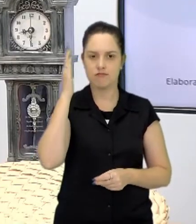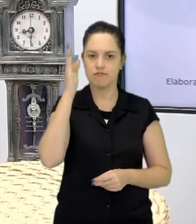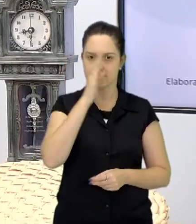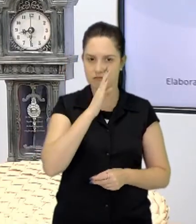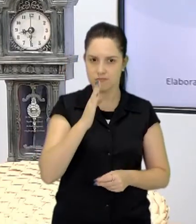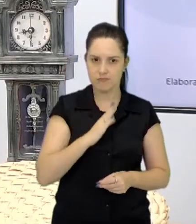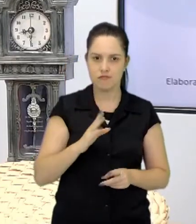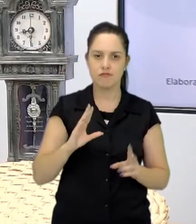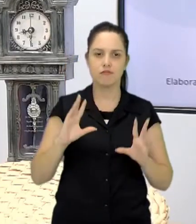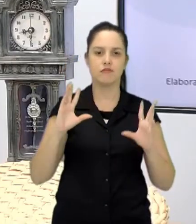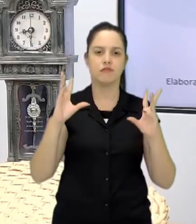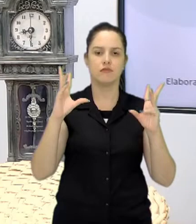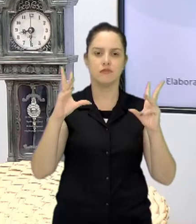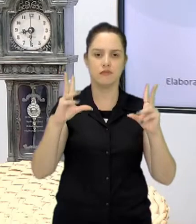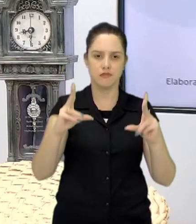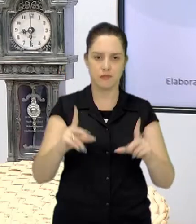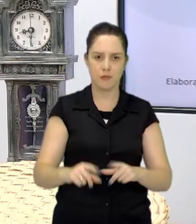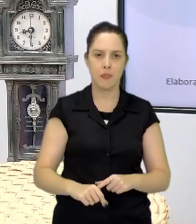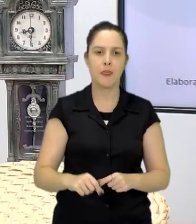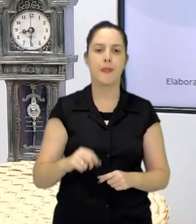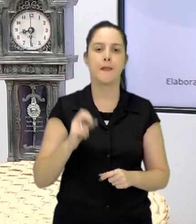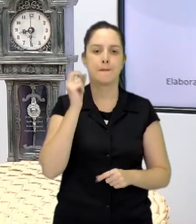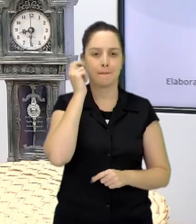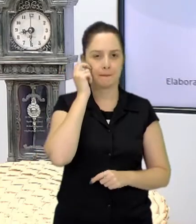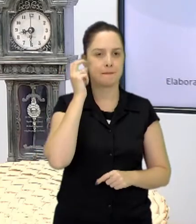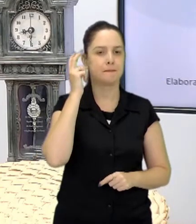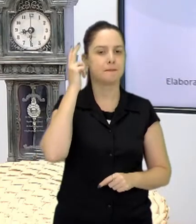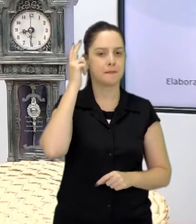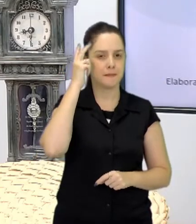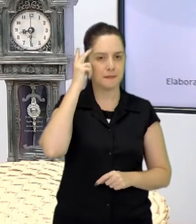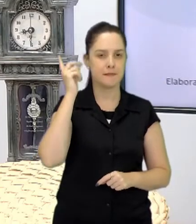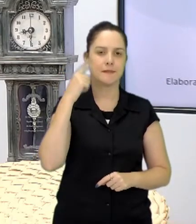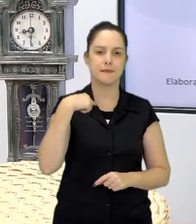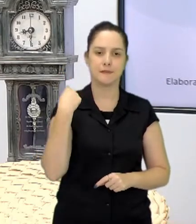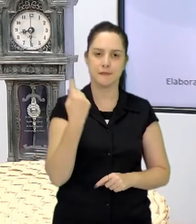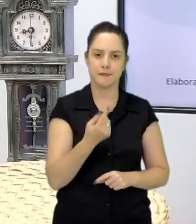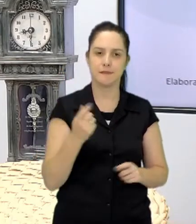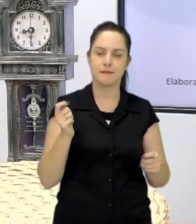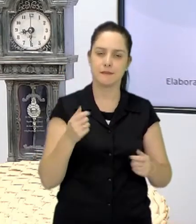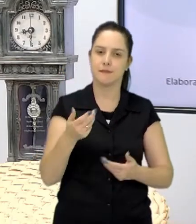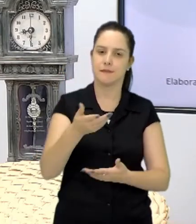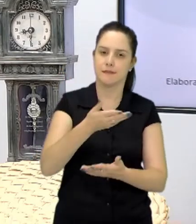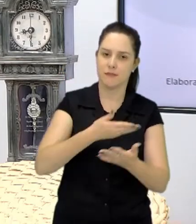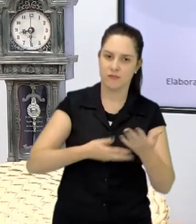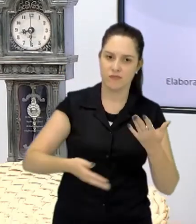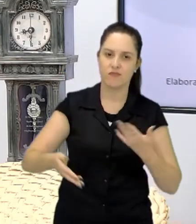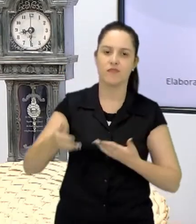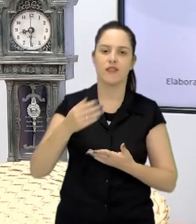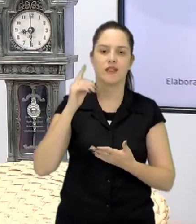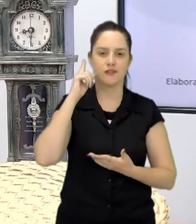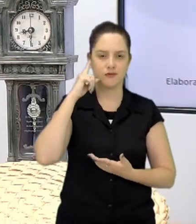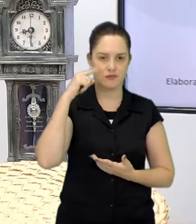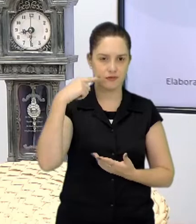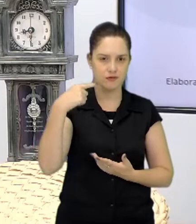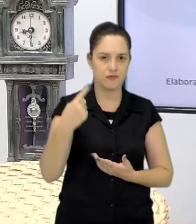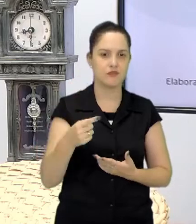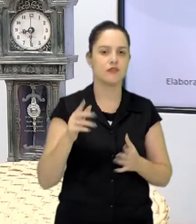uma matriz étnica racial plural. Nós temos a nossa matriz, né? A primeira, os povos originários, os indígenas